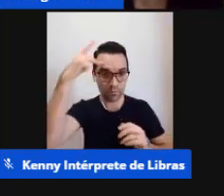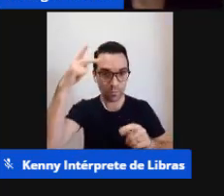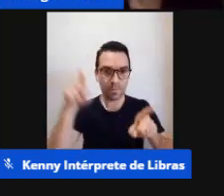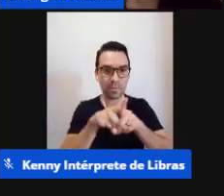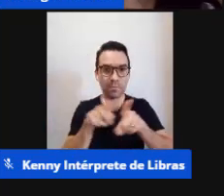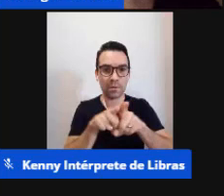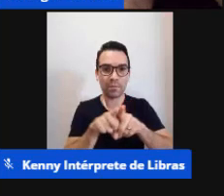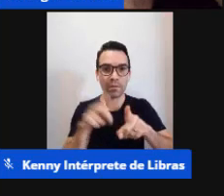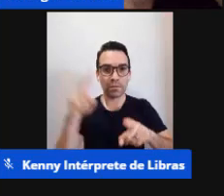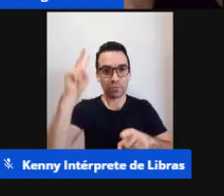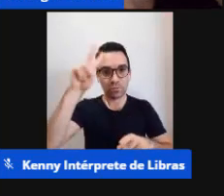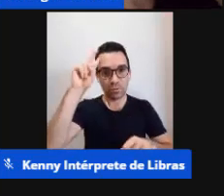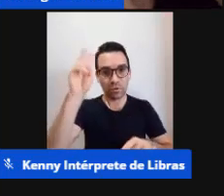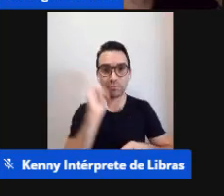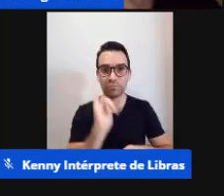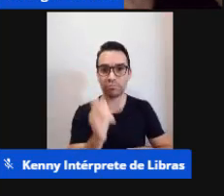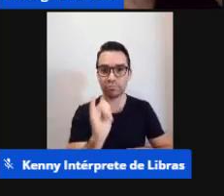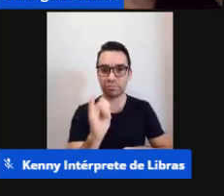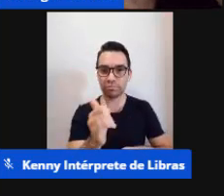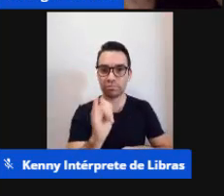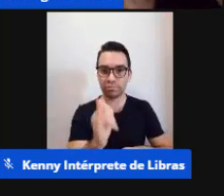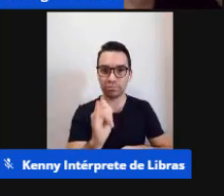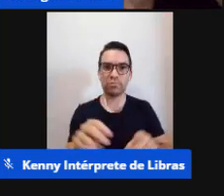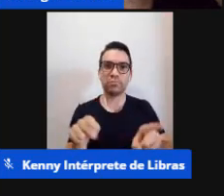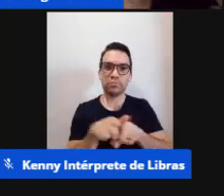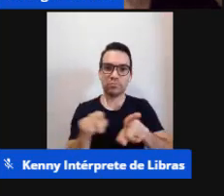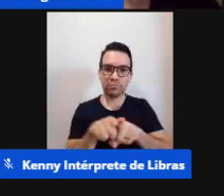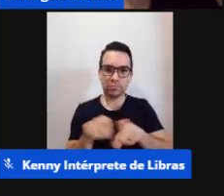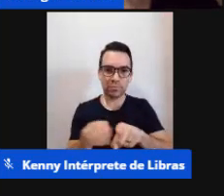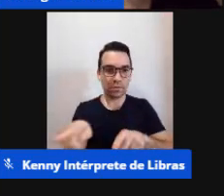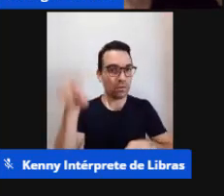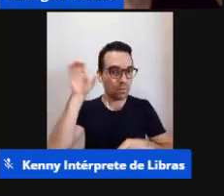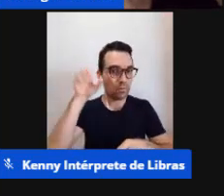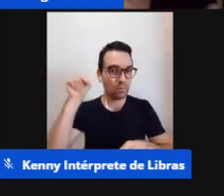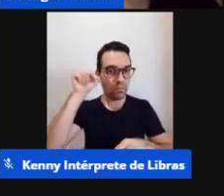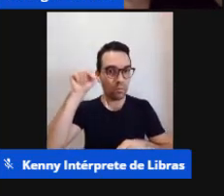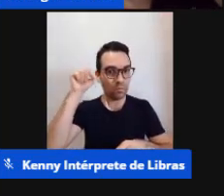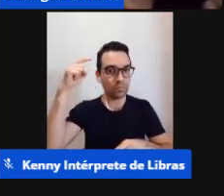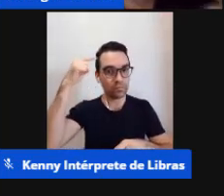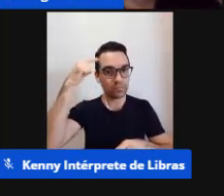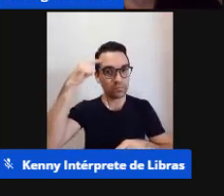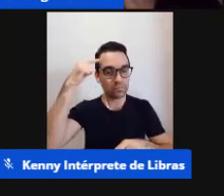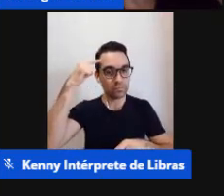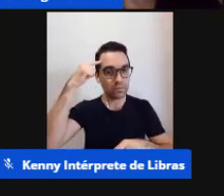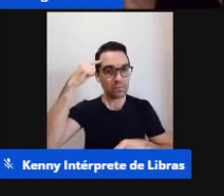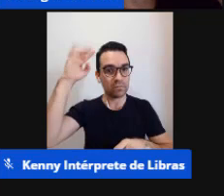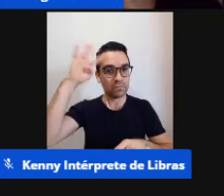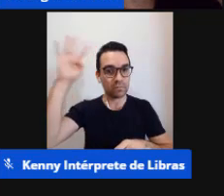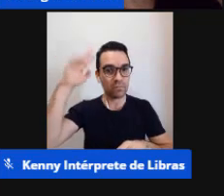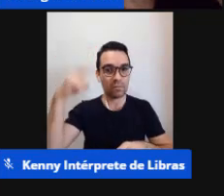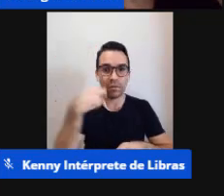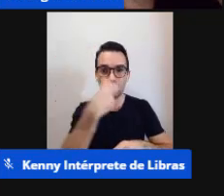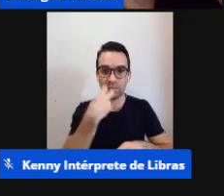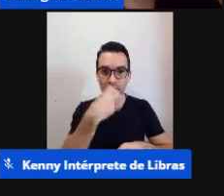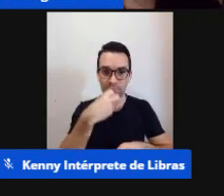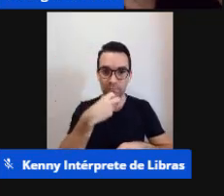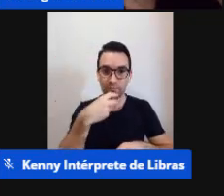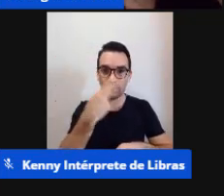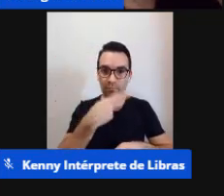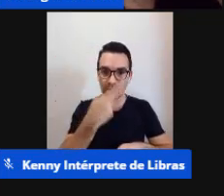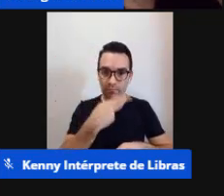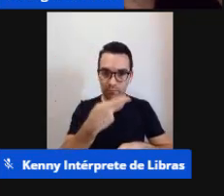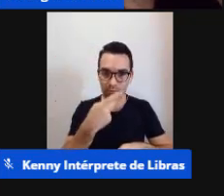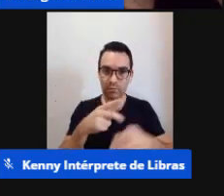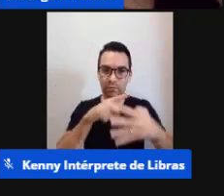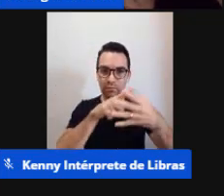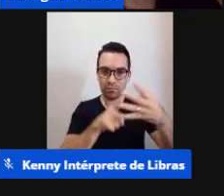historiada, fora que a escuta, a fala, o pensamento e a imaginação, ela está em todos os campos. Porque, como nós